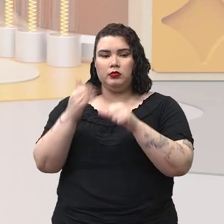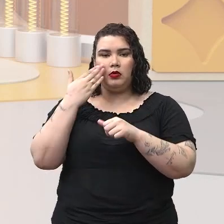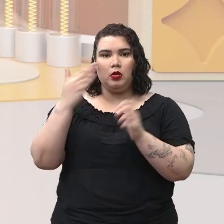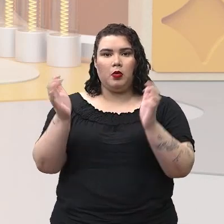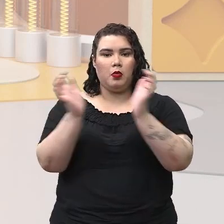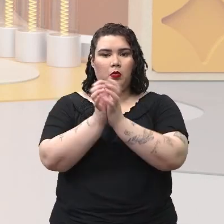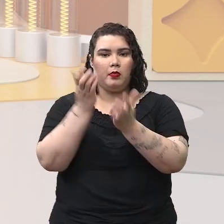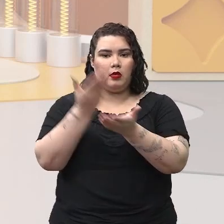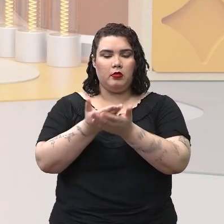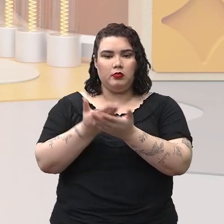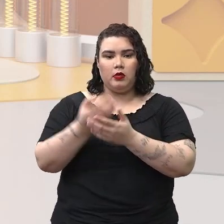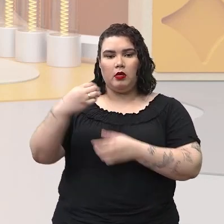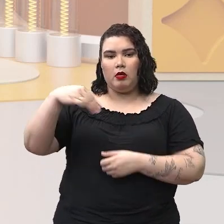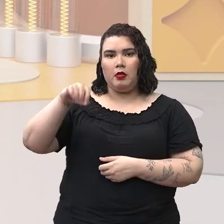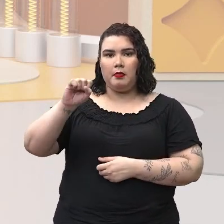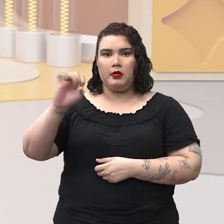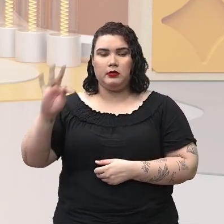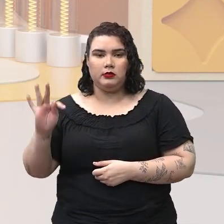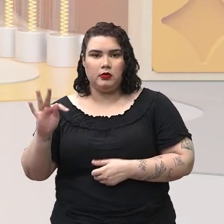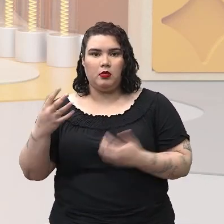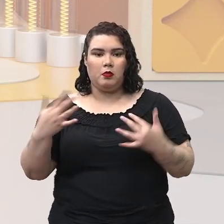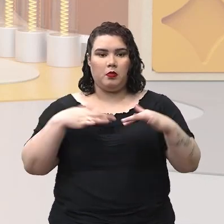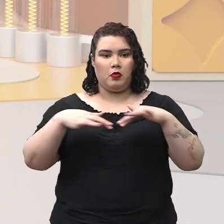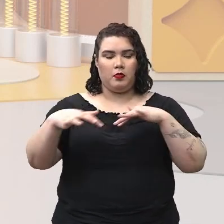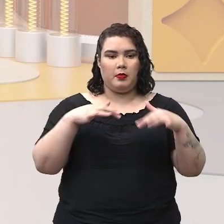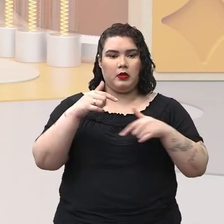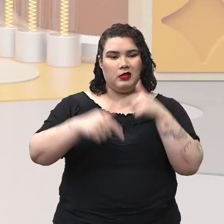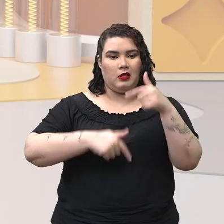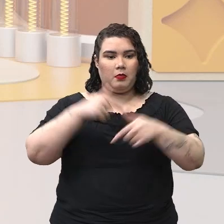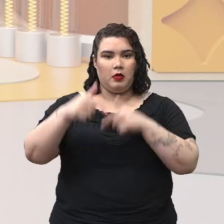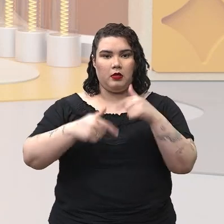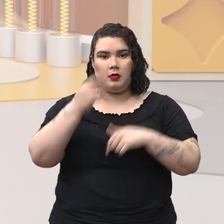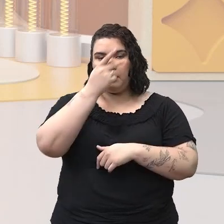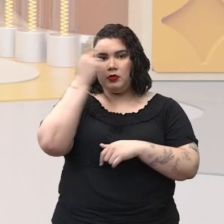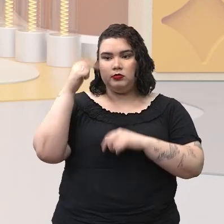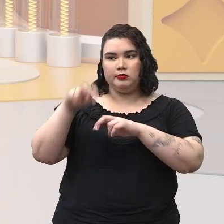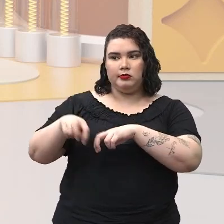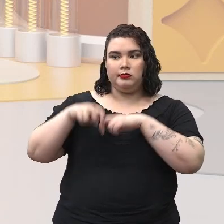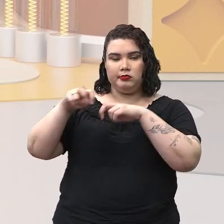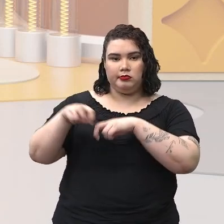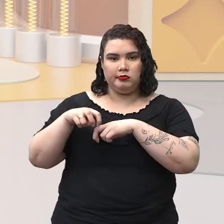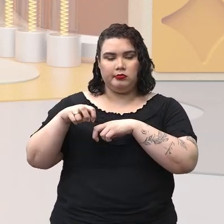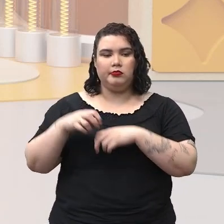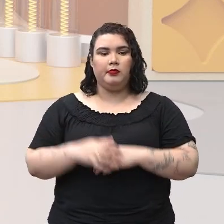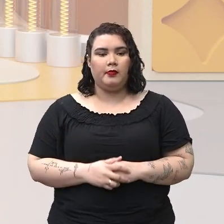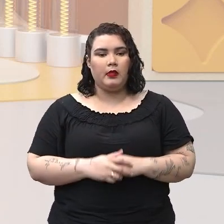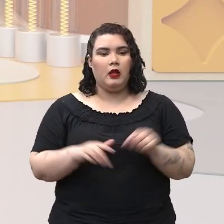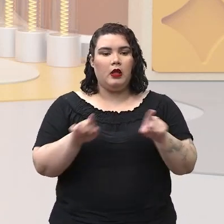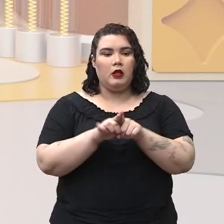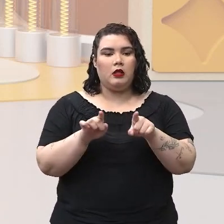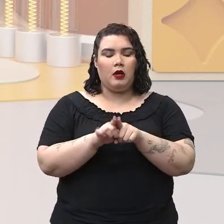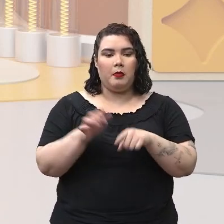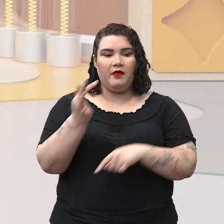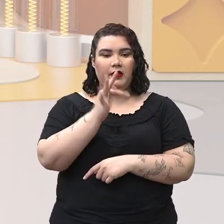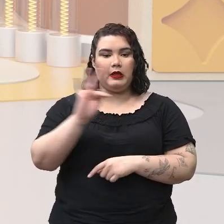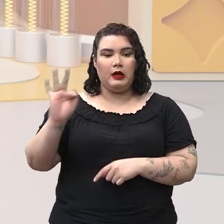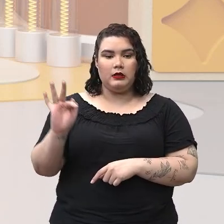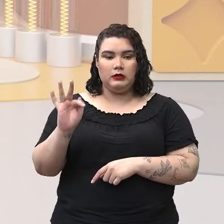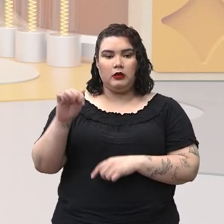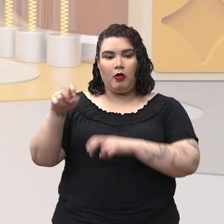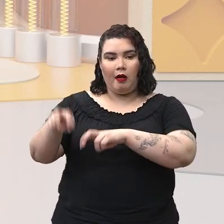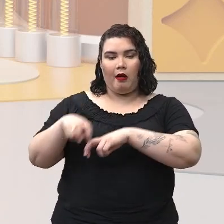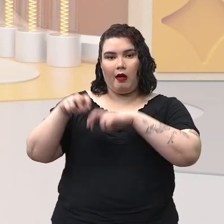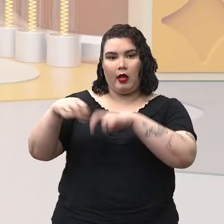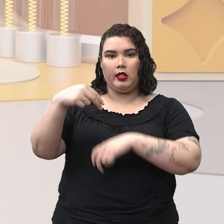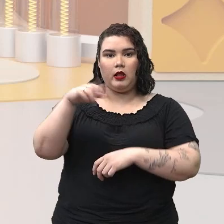nas nossas aulas sobre o MST, né? O Movimento dos Trabalhadores Rurais Sem Terra, a Federação Agrária Nacional na Bolívia, que busca